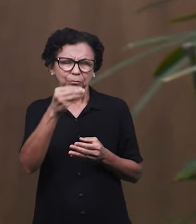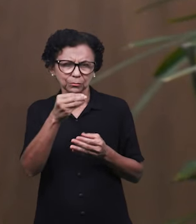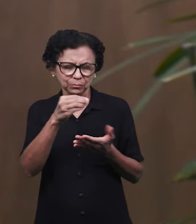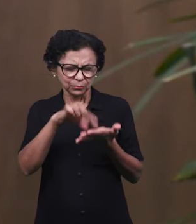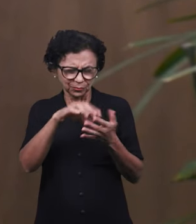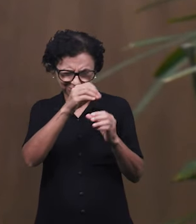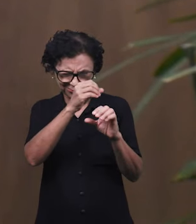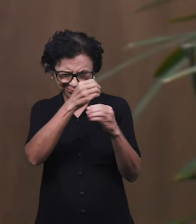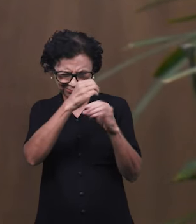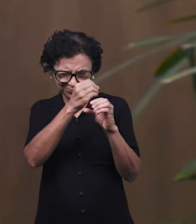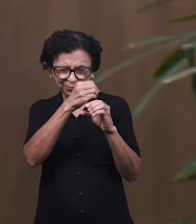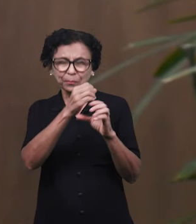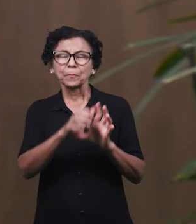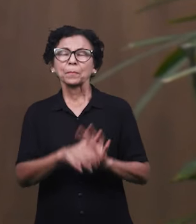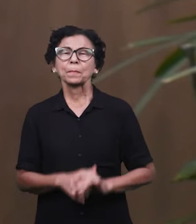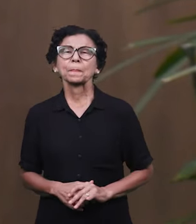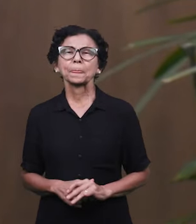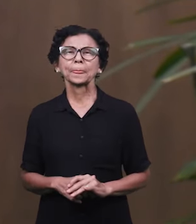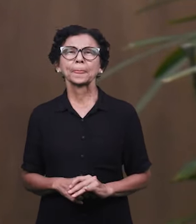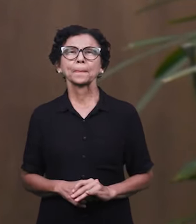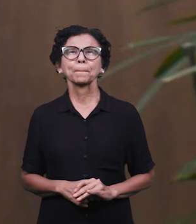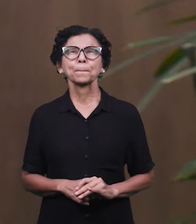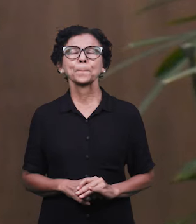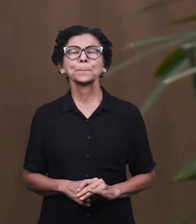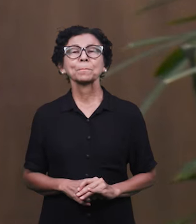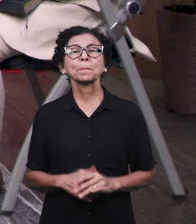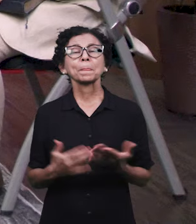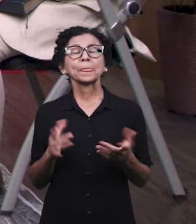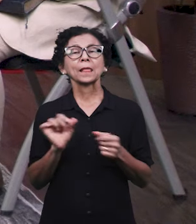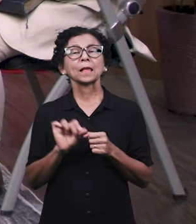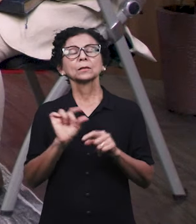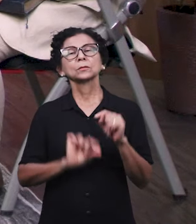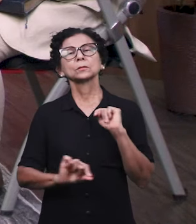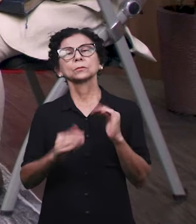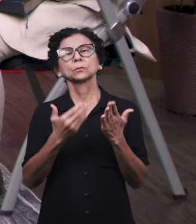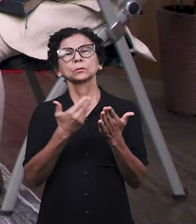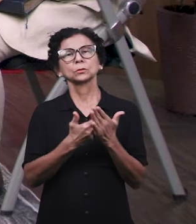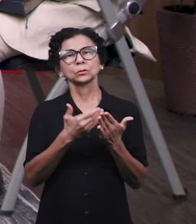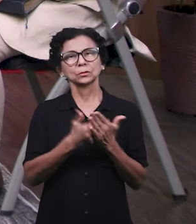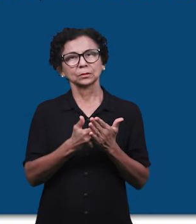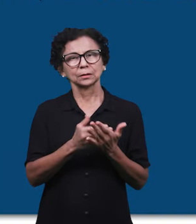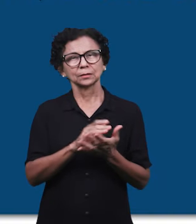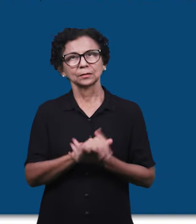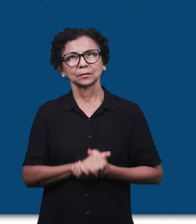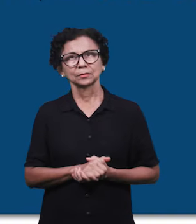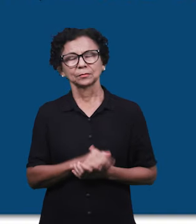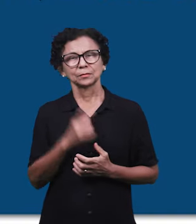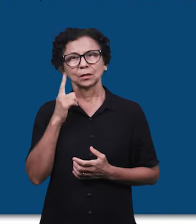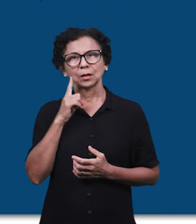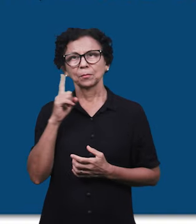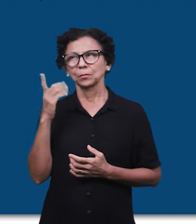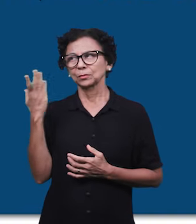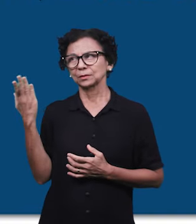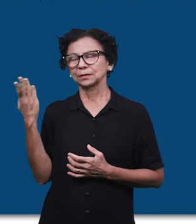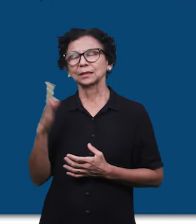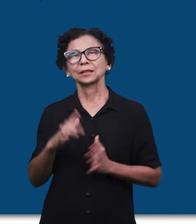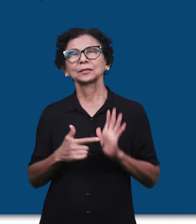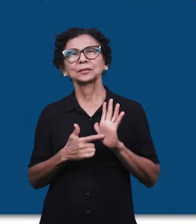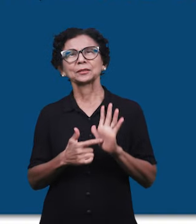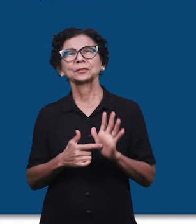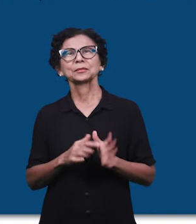um estudo das mitocôndrias. Só para poder mostrar aqui para os irmãos, né? A gente tem uma célula que